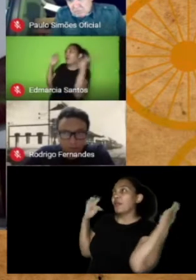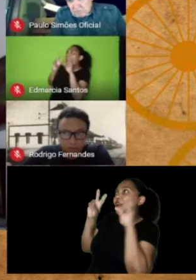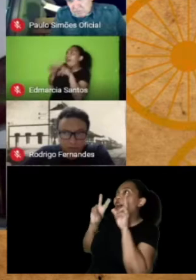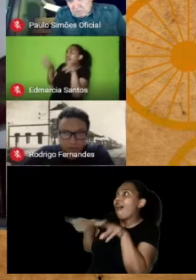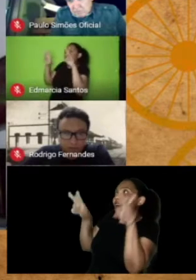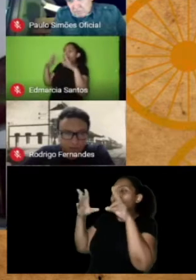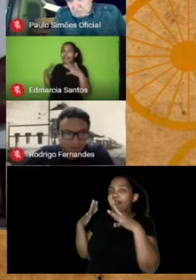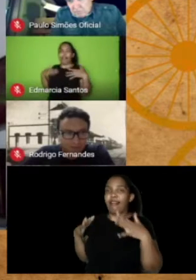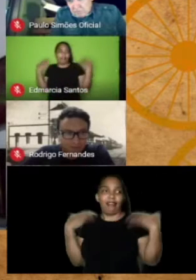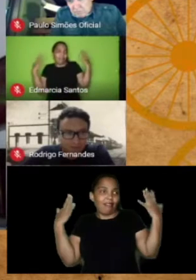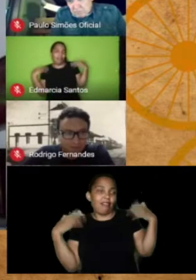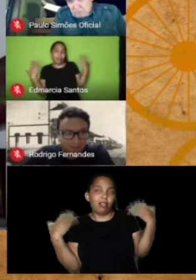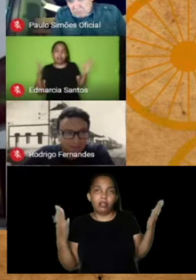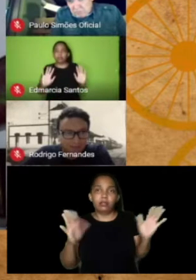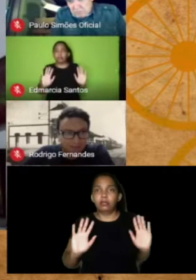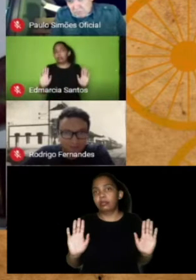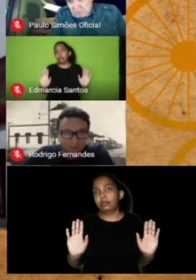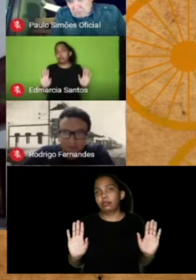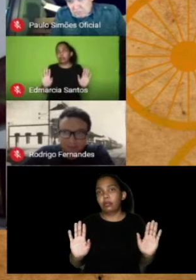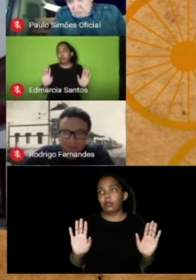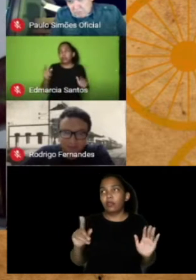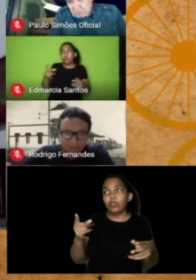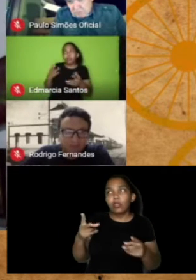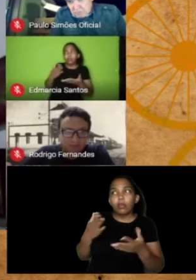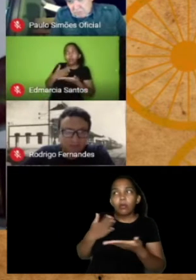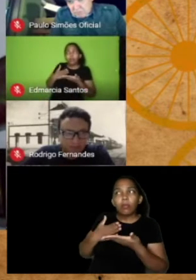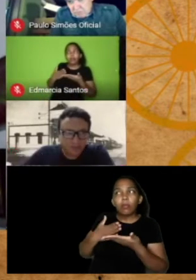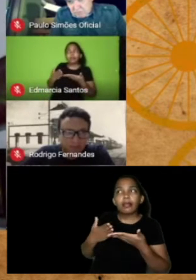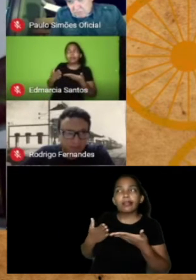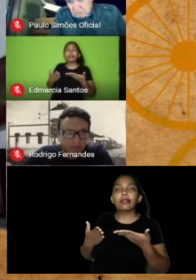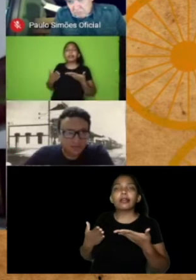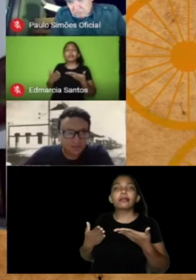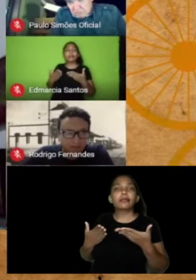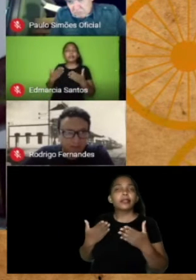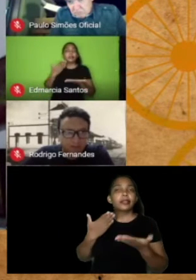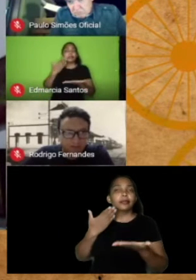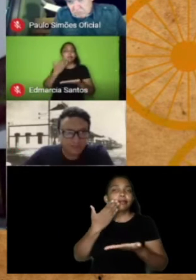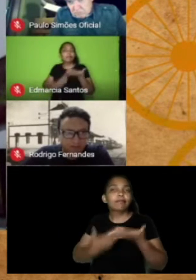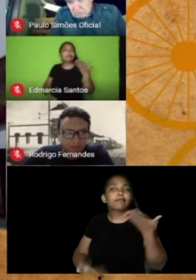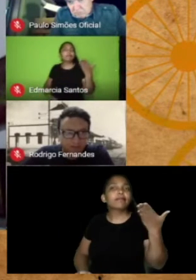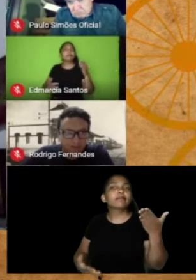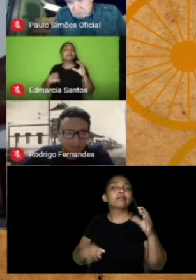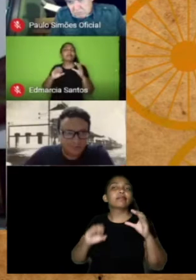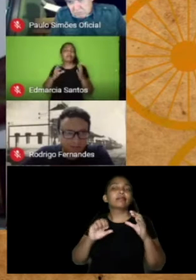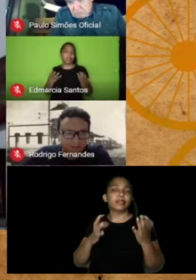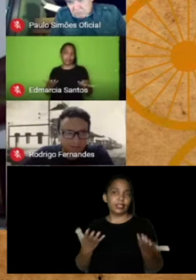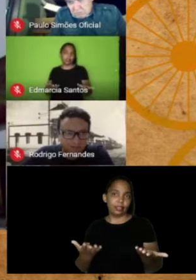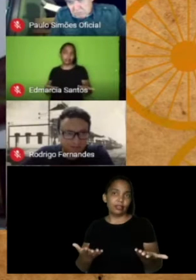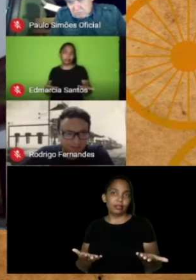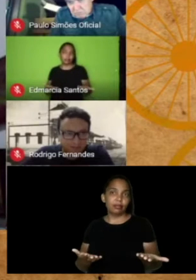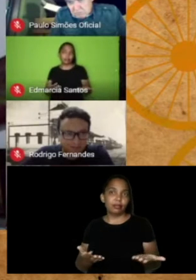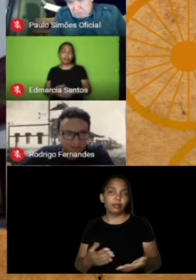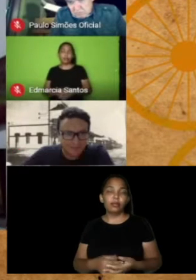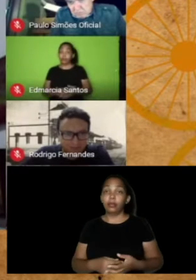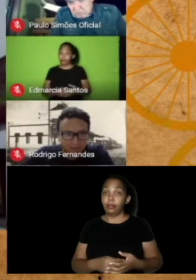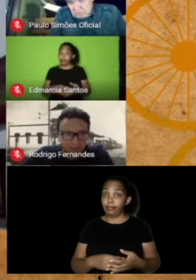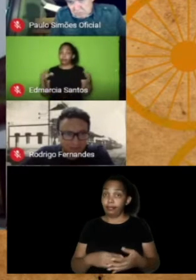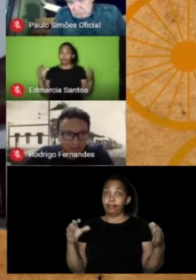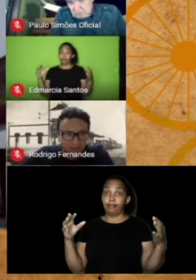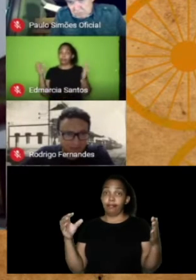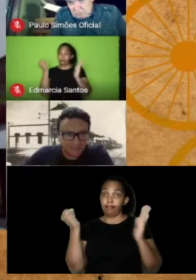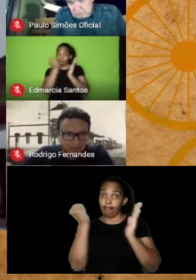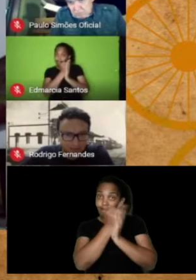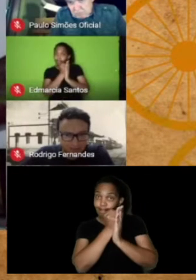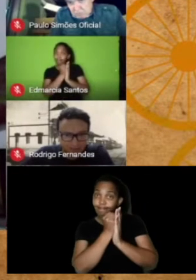partir do momento que você começa a se vender para o turismo, né? Então, quando eu falo de patrimônio, eu me preocupa muito